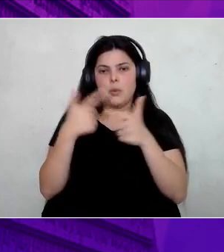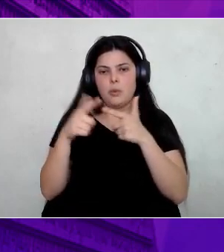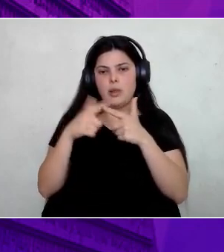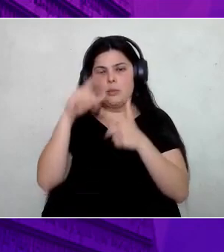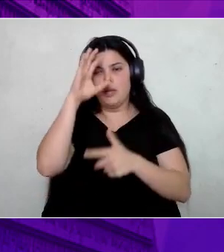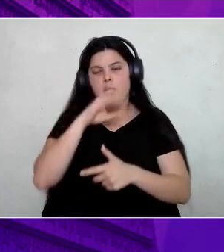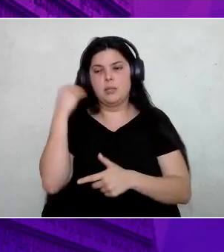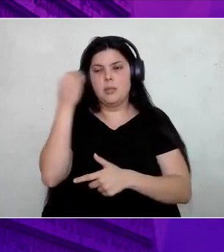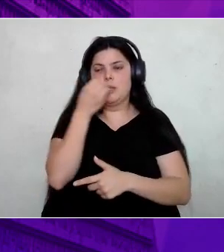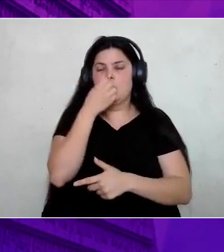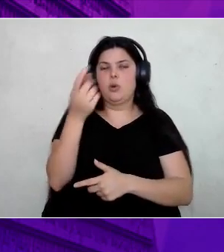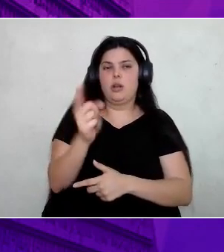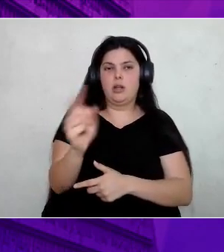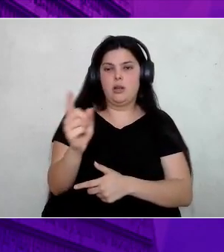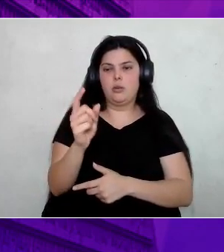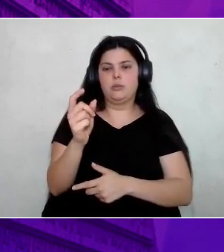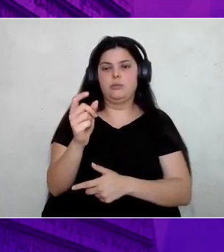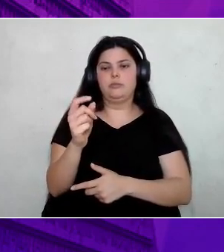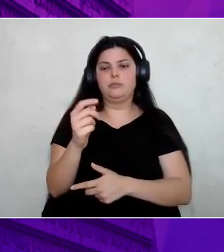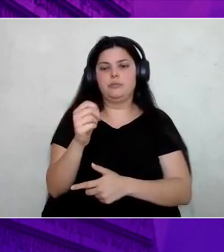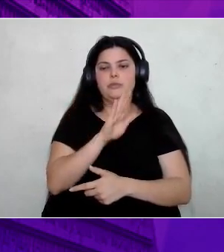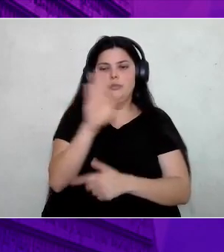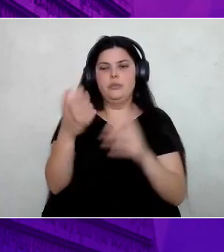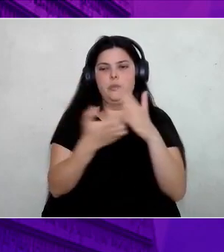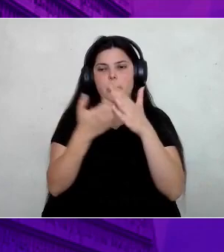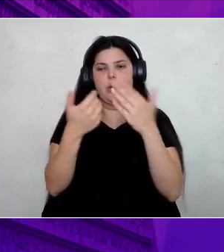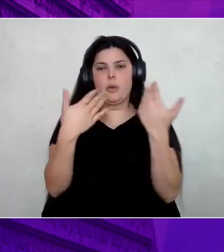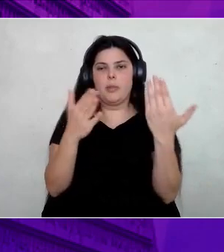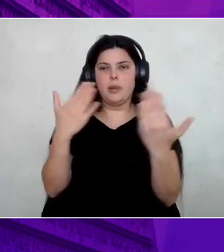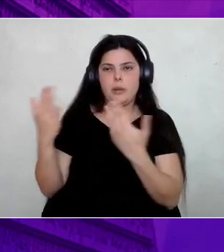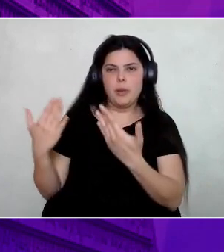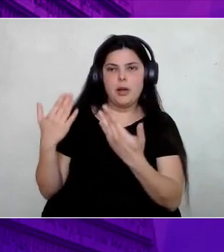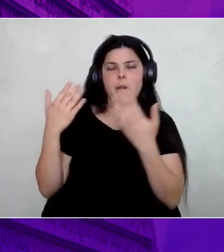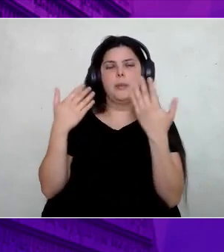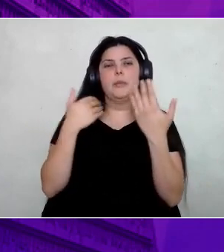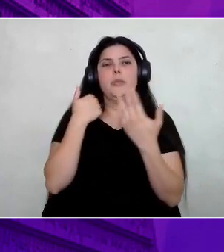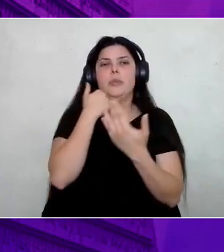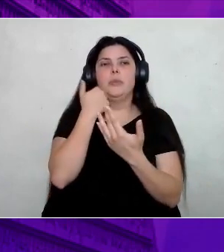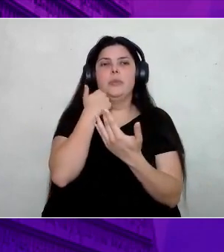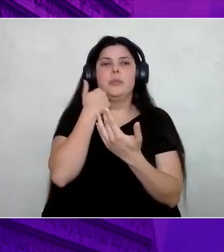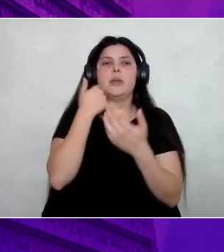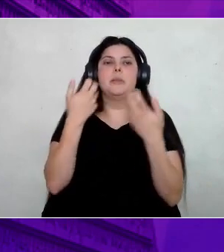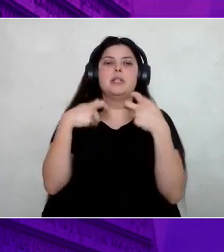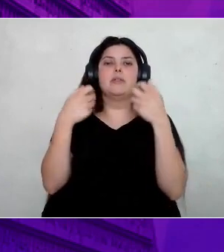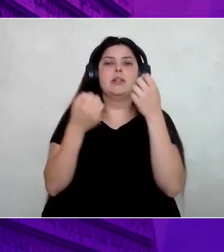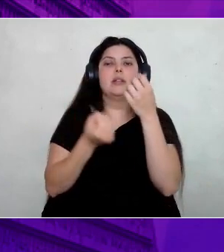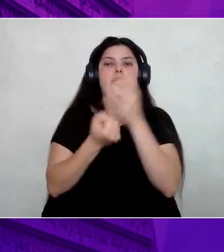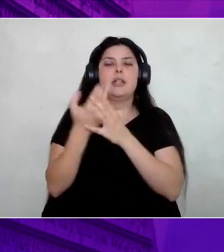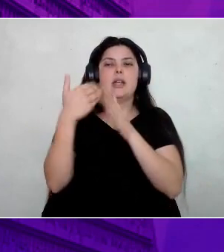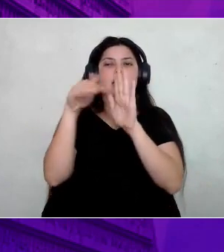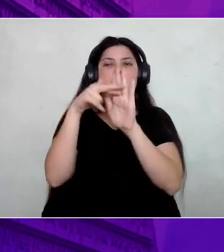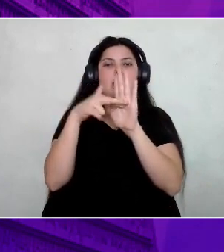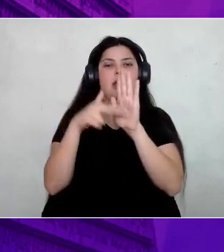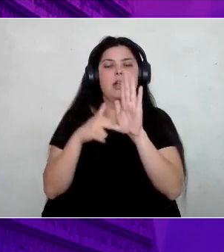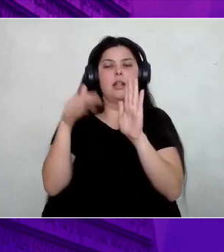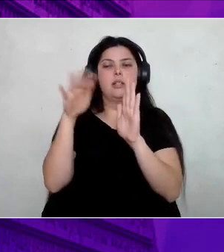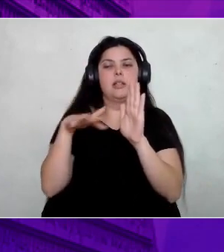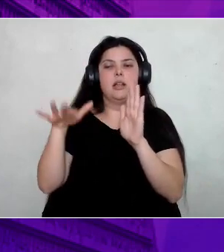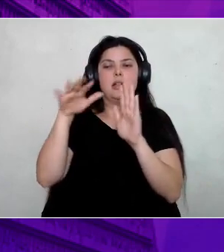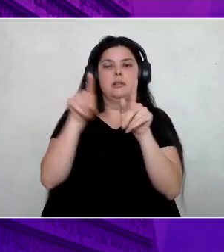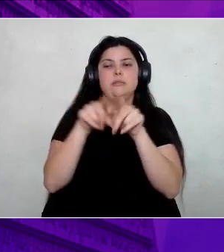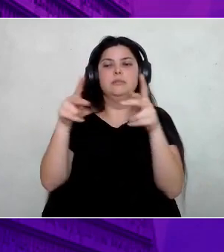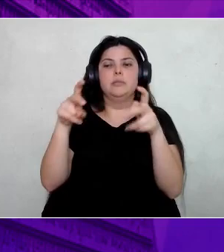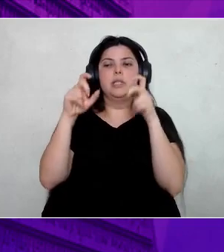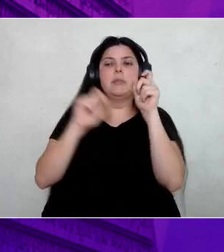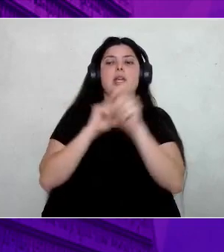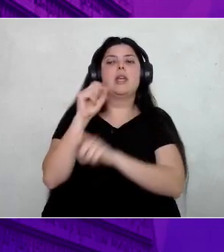indo até a empresa conversar, mas a gente precisava estabelecer alguns marcos dentro dessa jornada e olhar quem seria o dono de